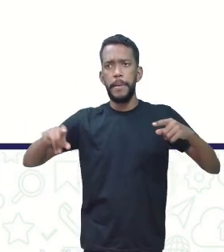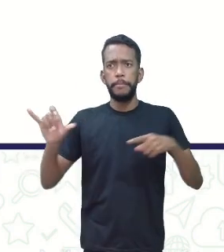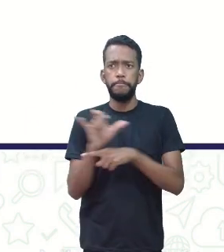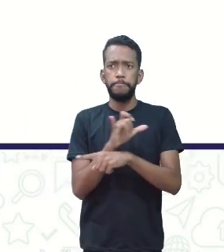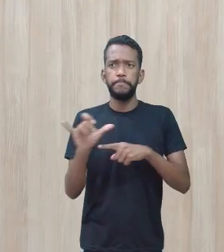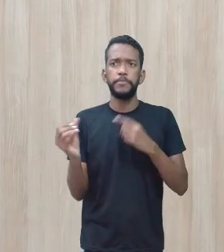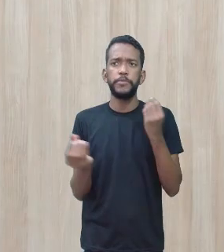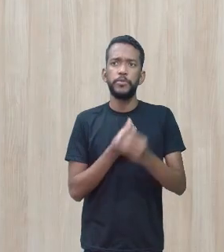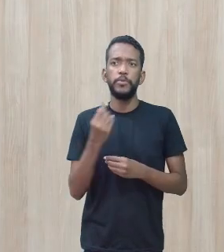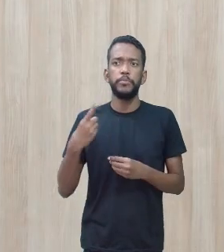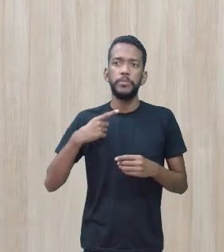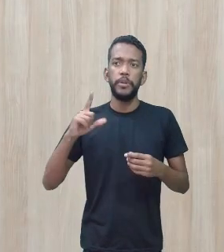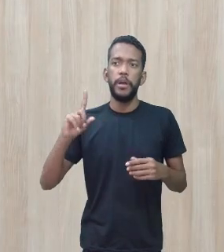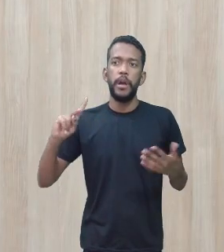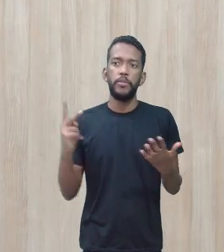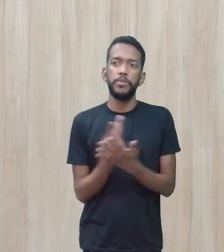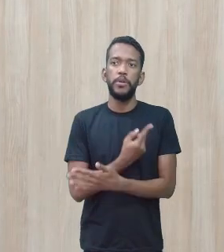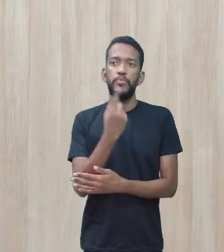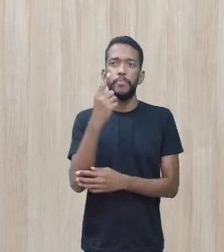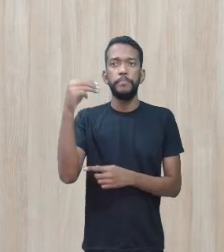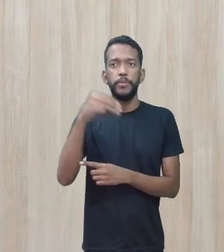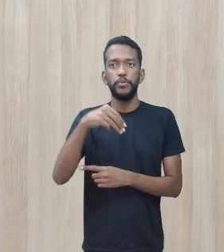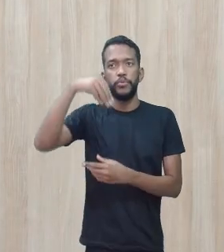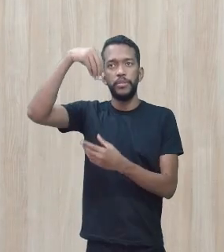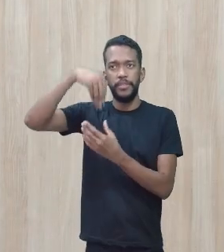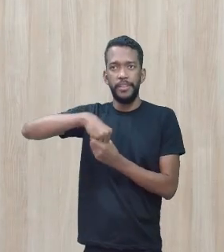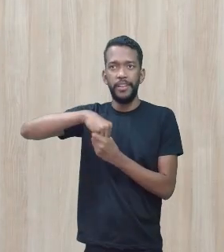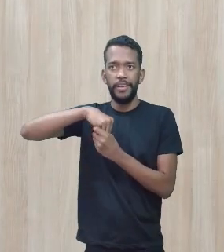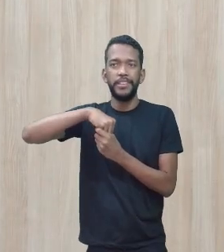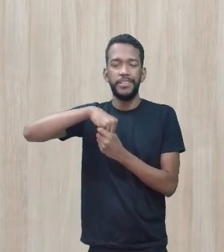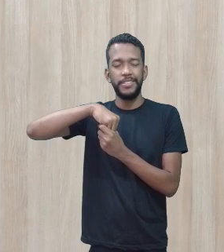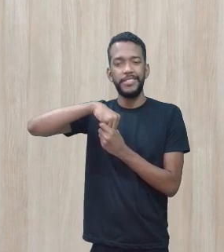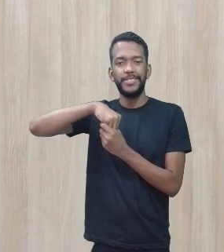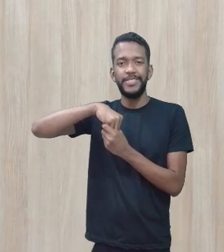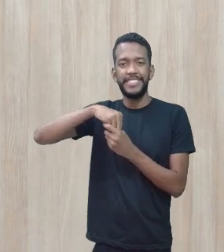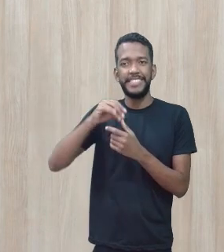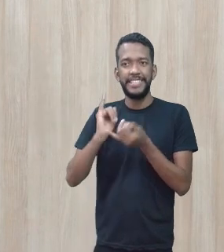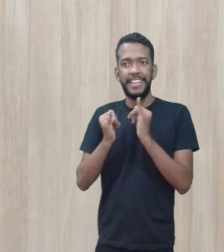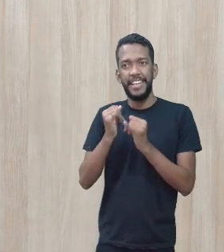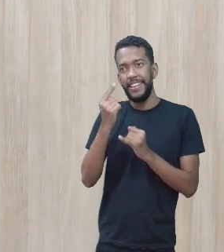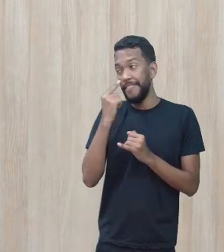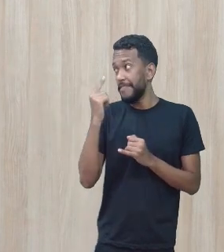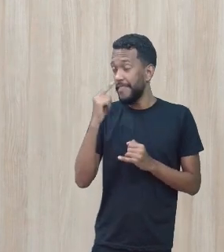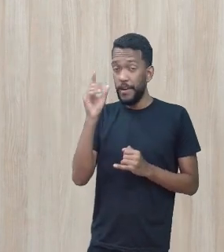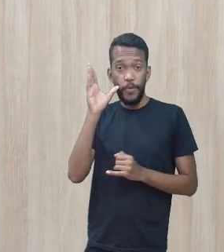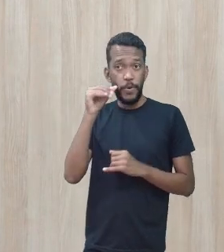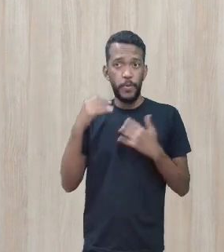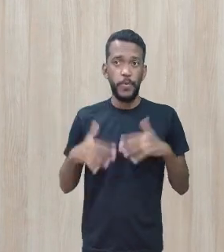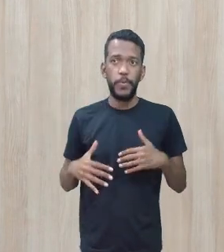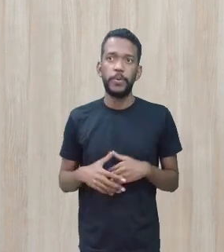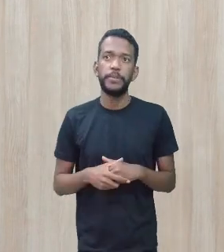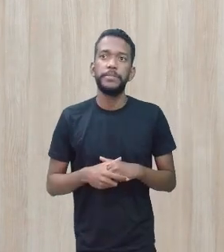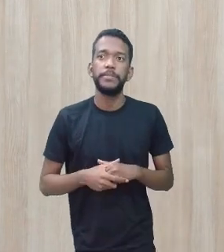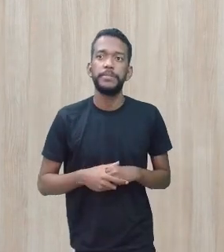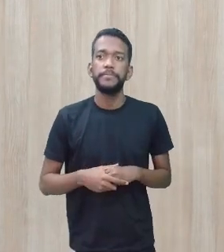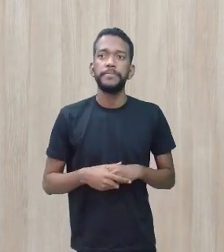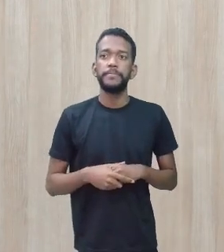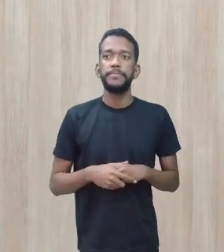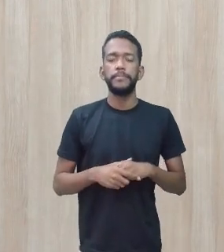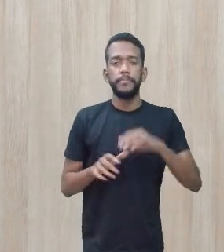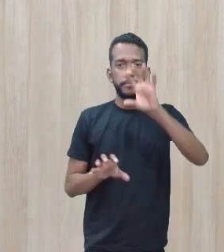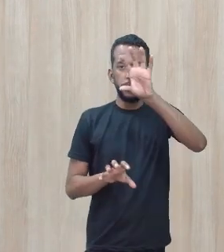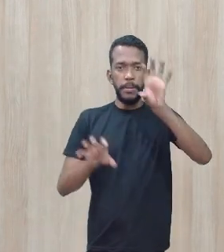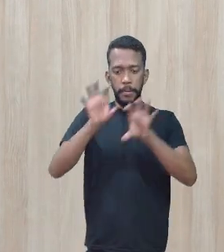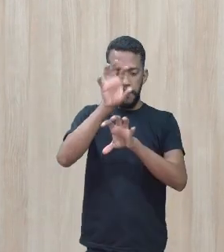de coisa que acontece em 1 minuto na internet. Então, preste atenção, vê que curioso. Esse